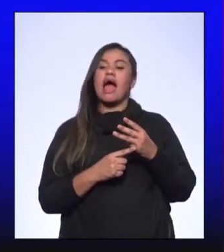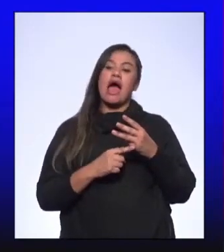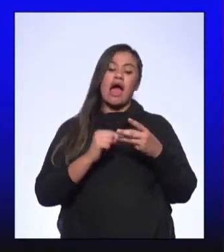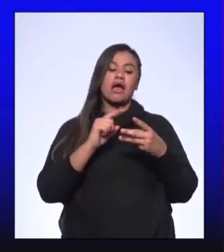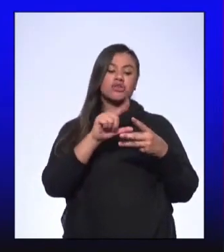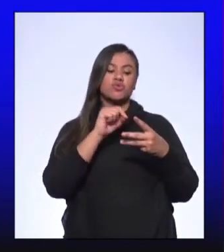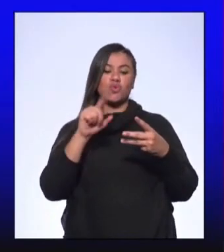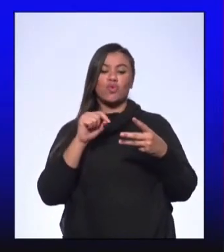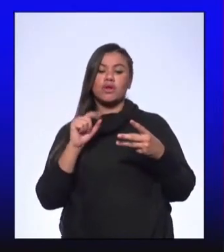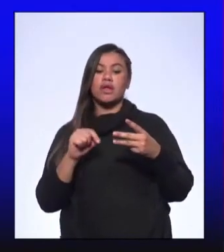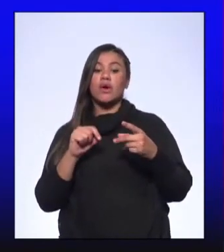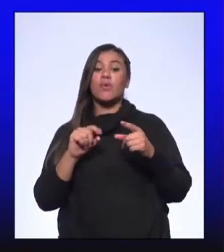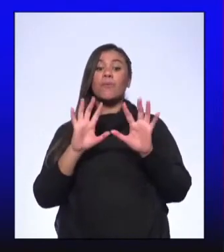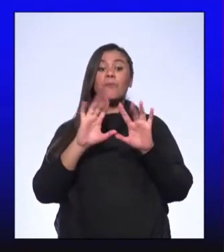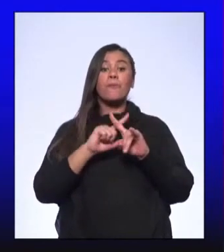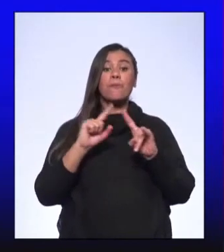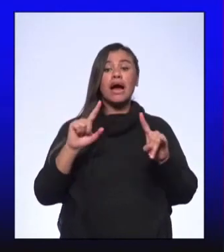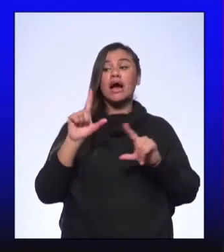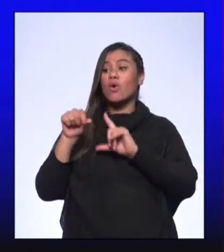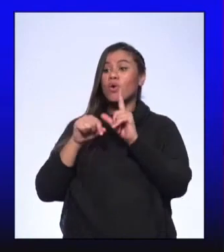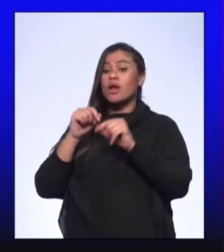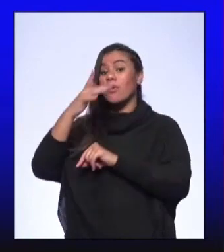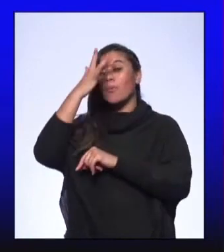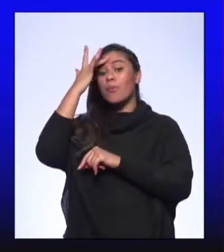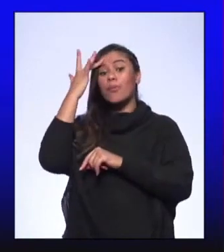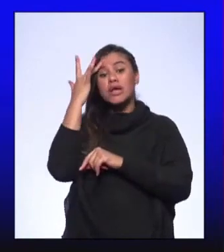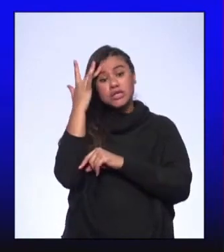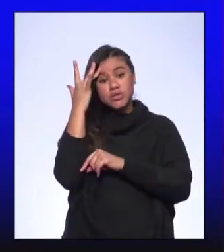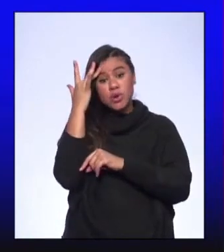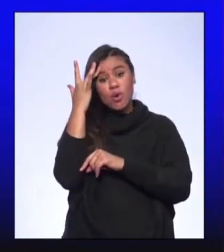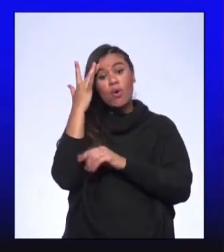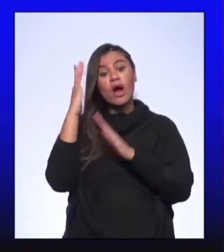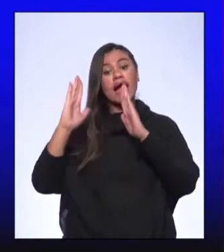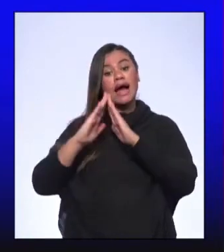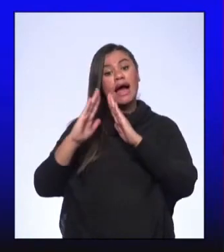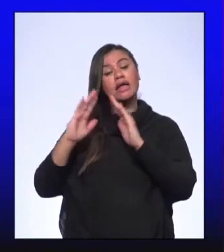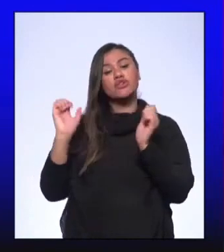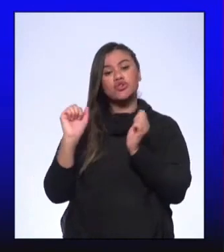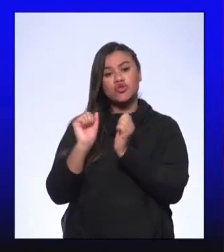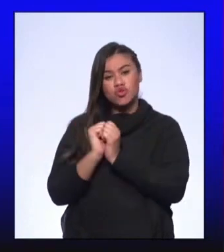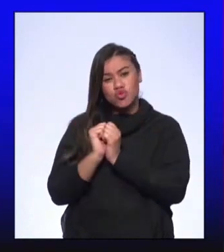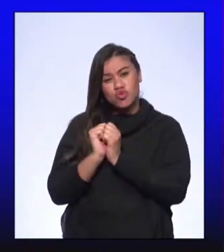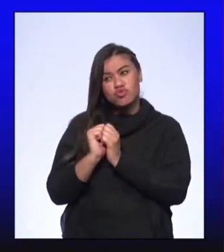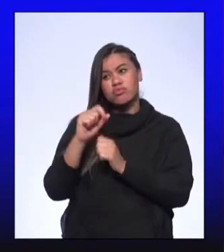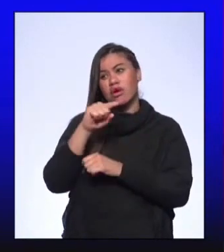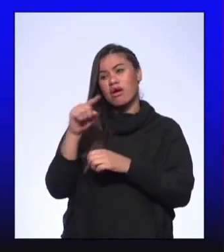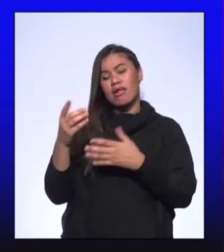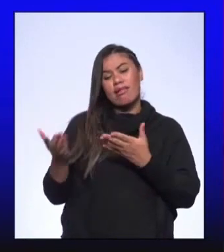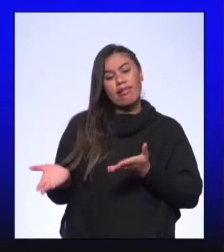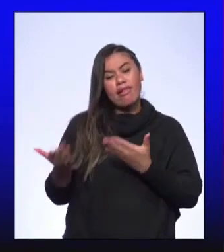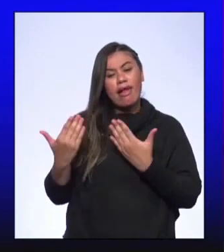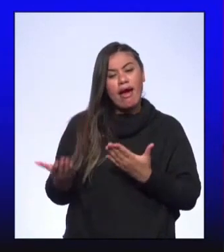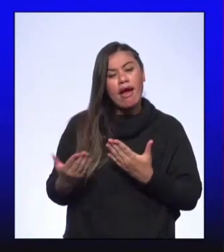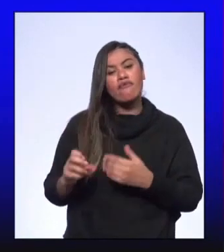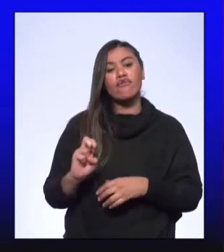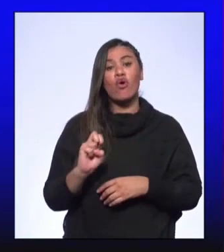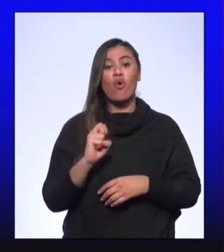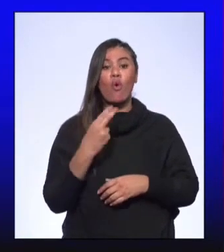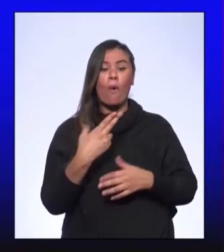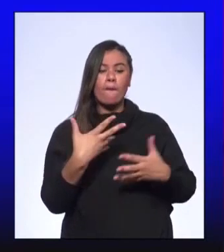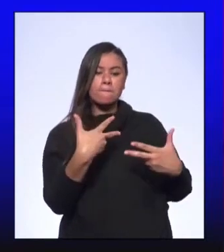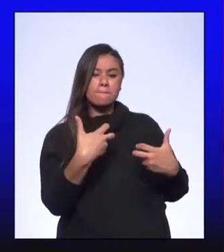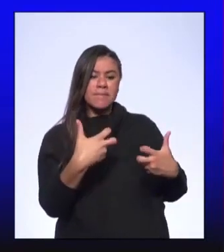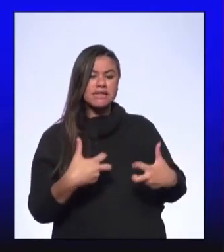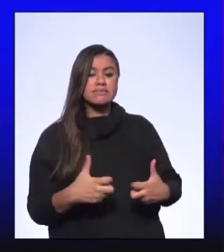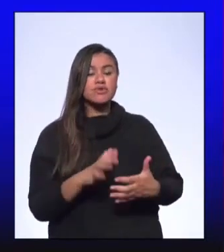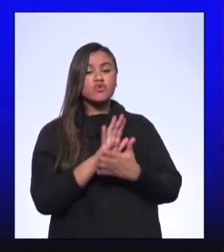do domicílio e que tinham tido um quadro leve, alguns não tinham tido sintomas, mas boa parte